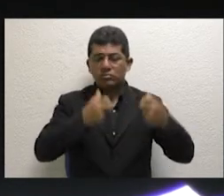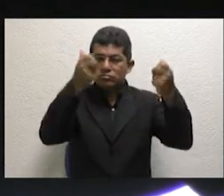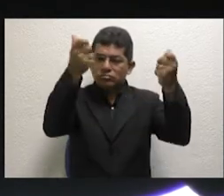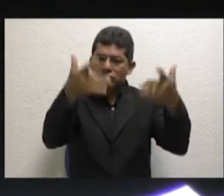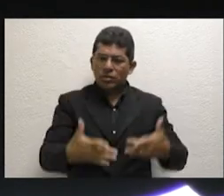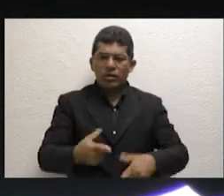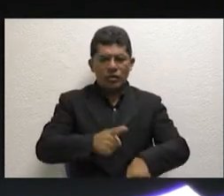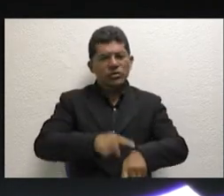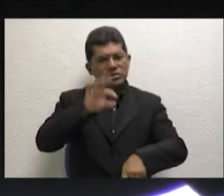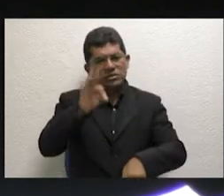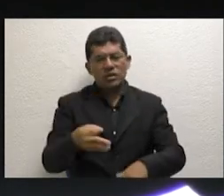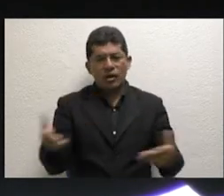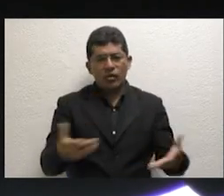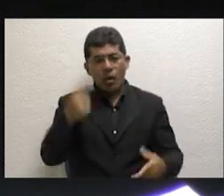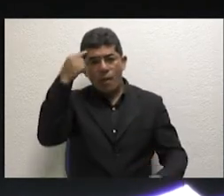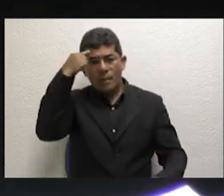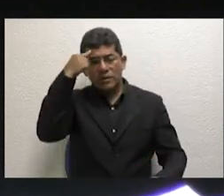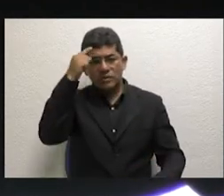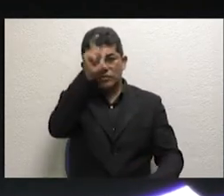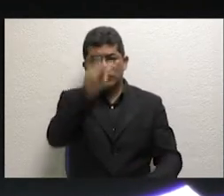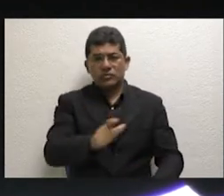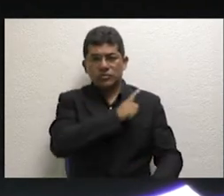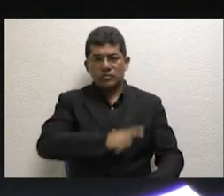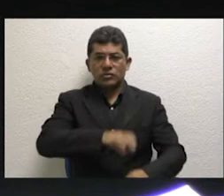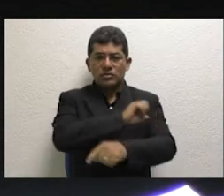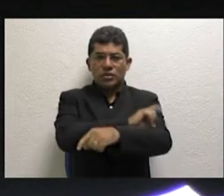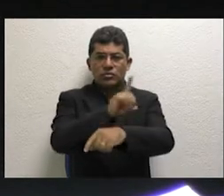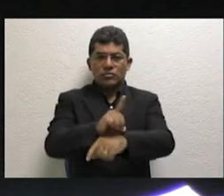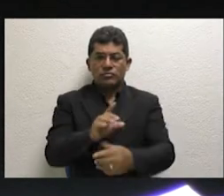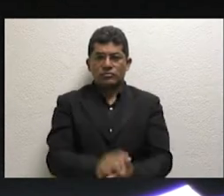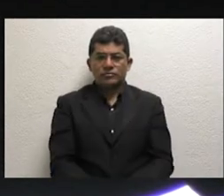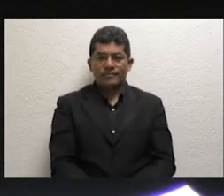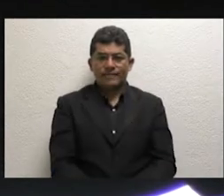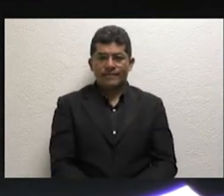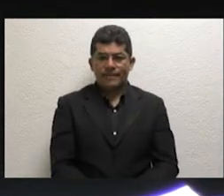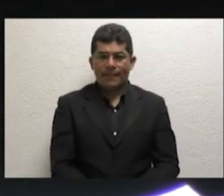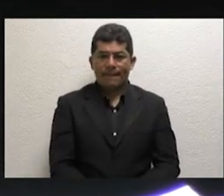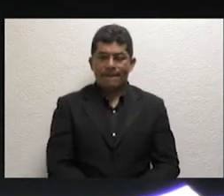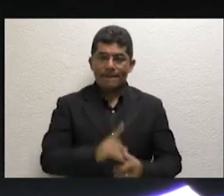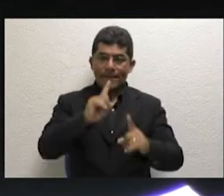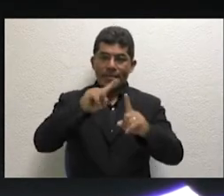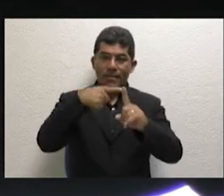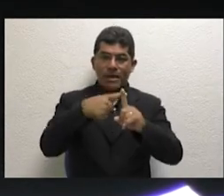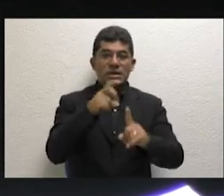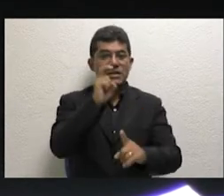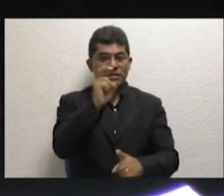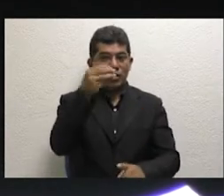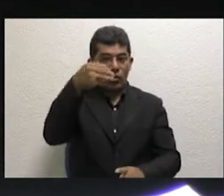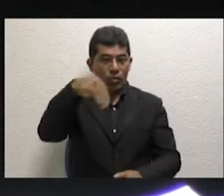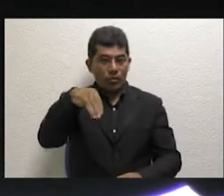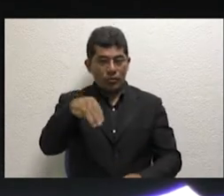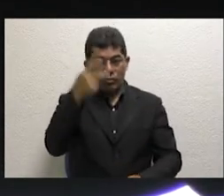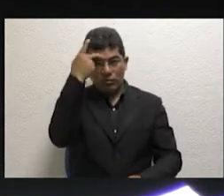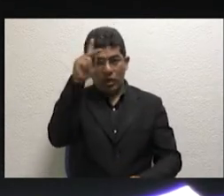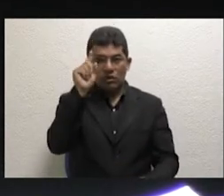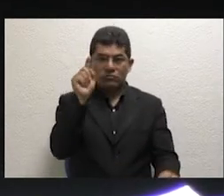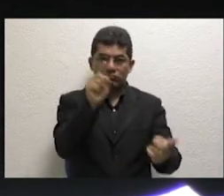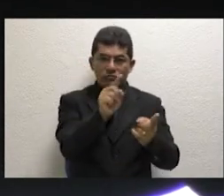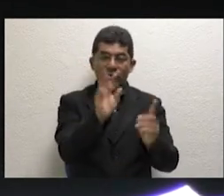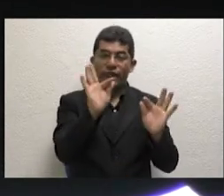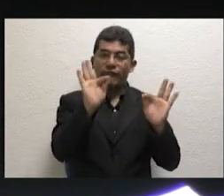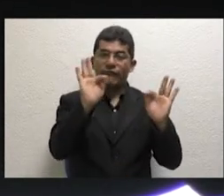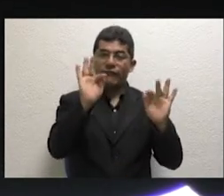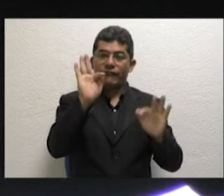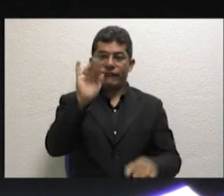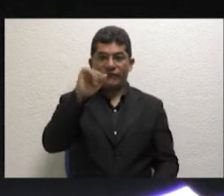no momento qual é o pensamento da seduc está concedido mais cinco minutos para a conclusão final da